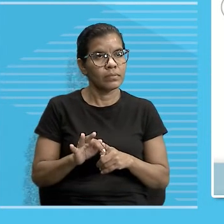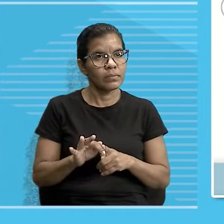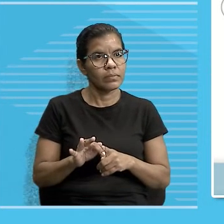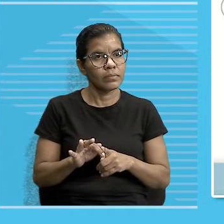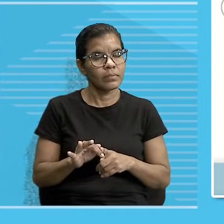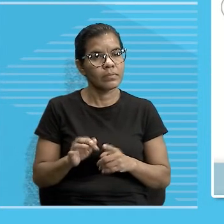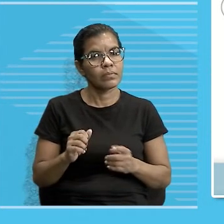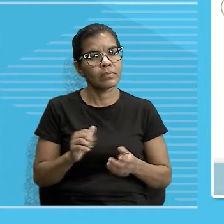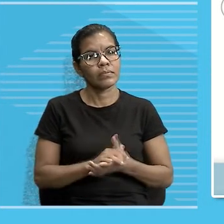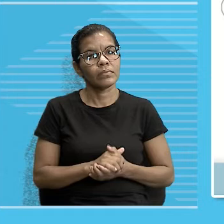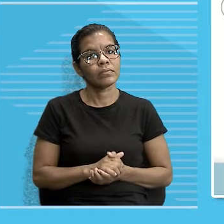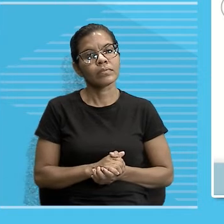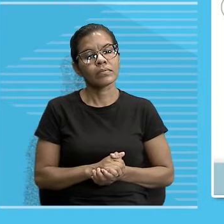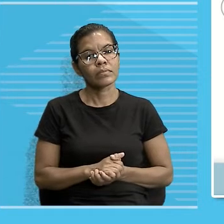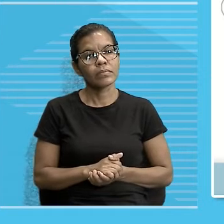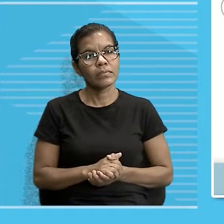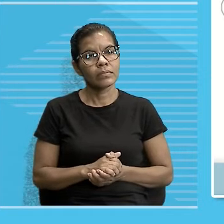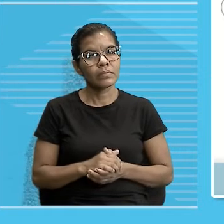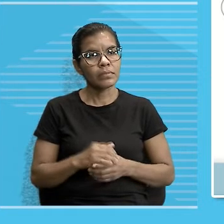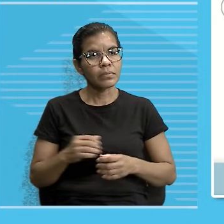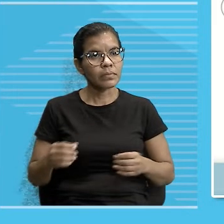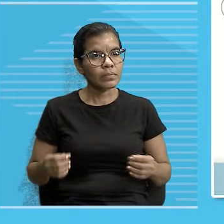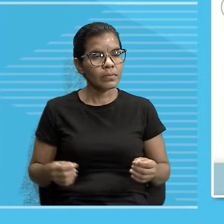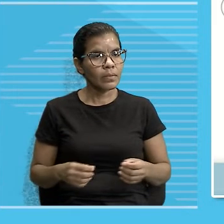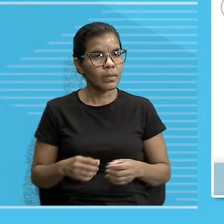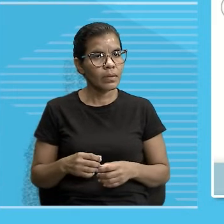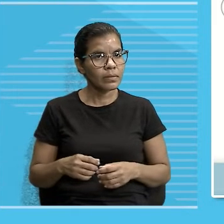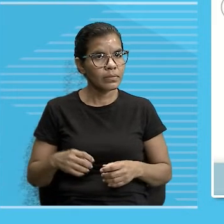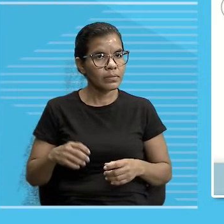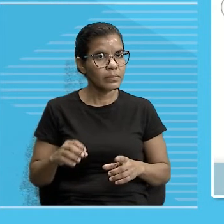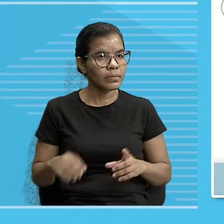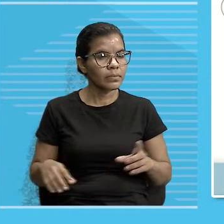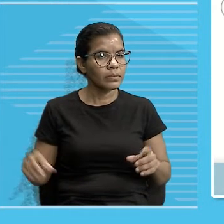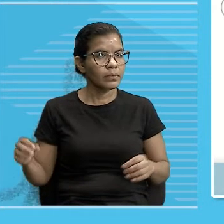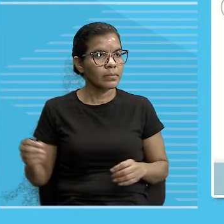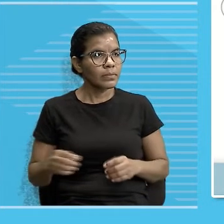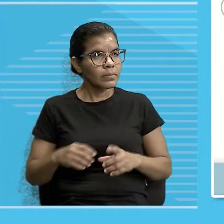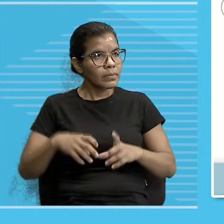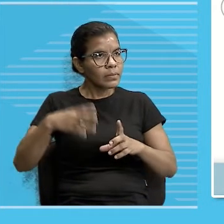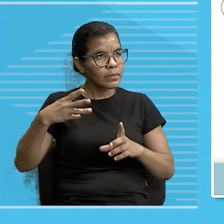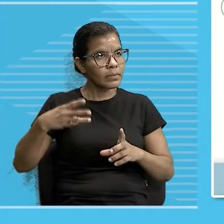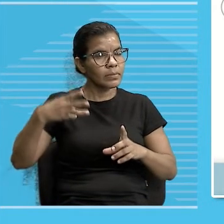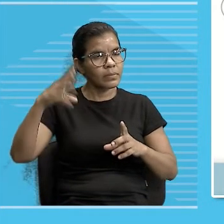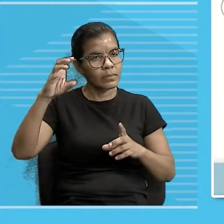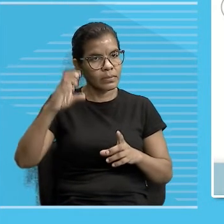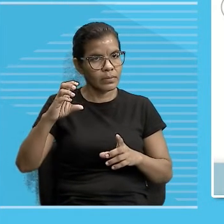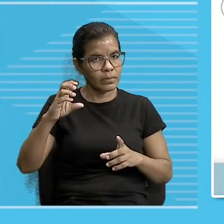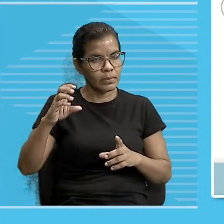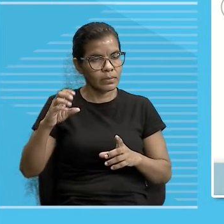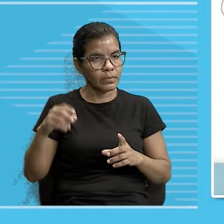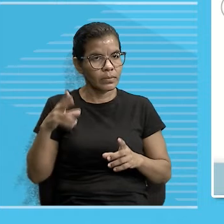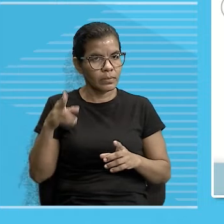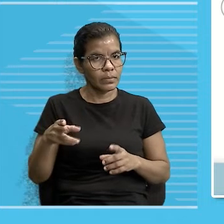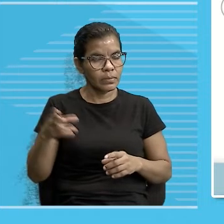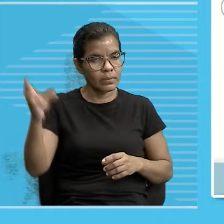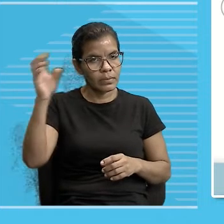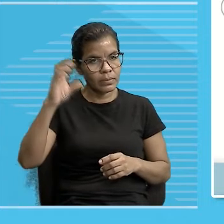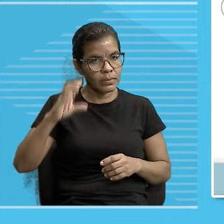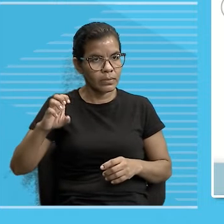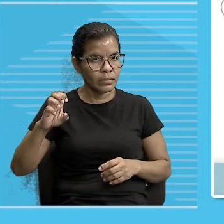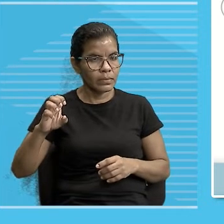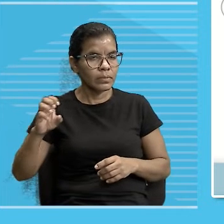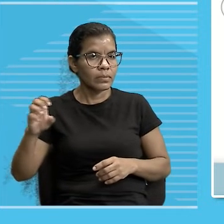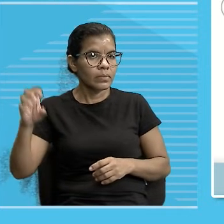temperatura que na escala Celsius é igual à da escala